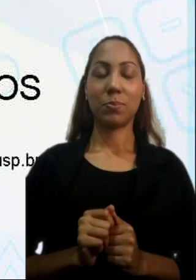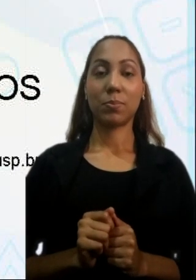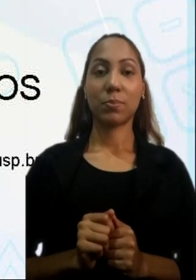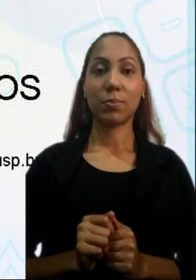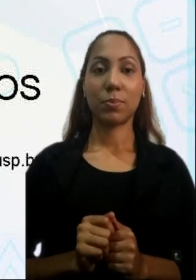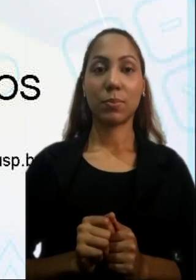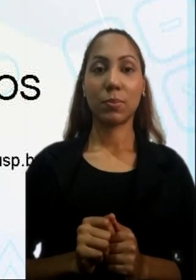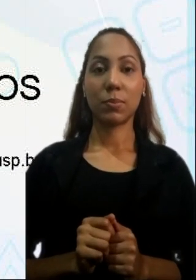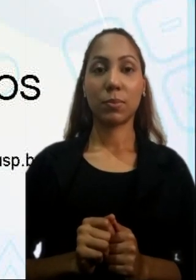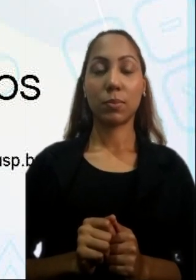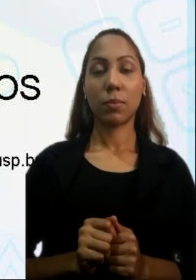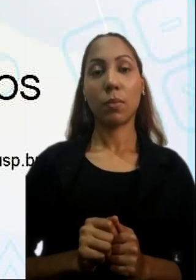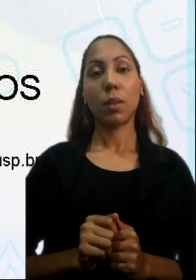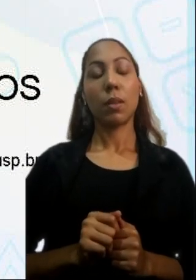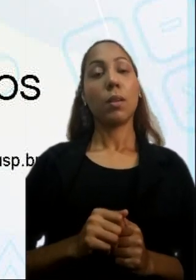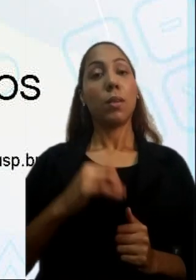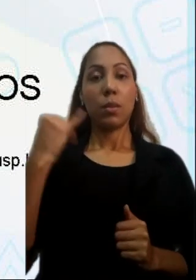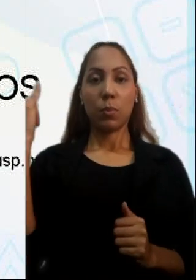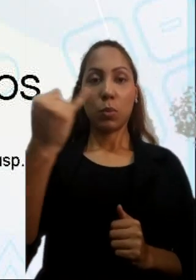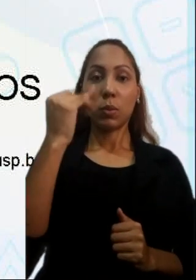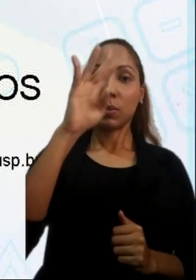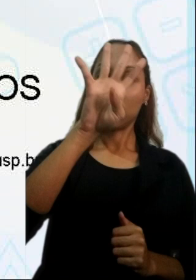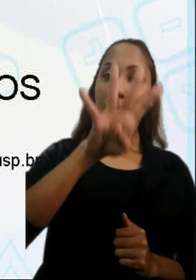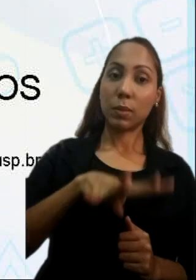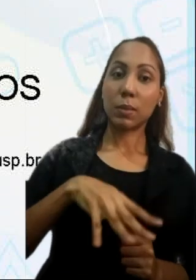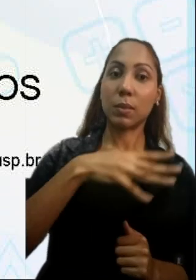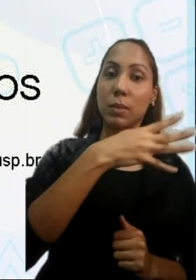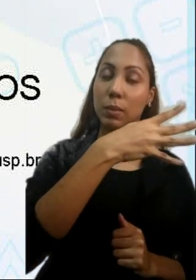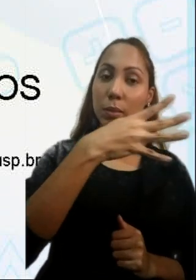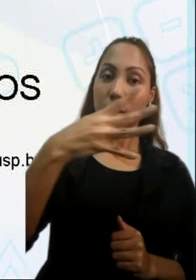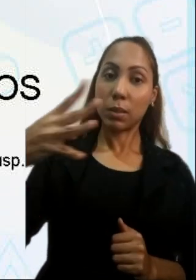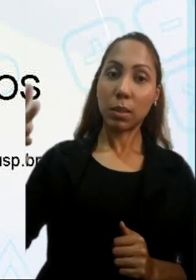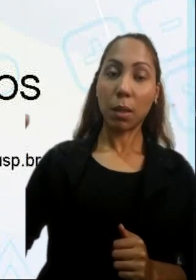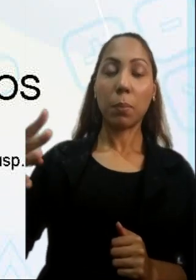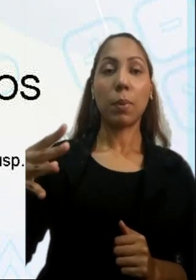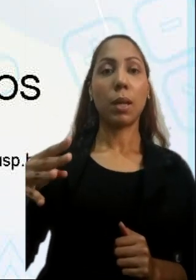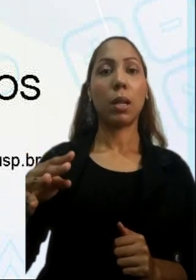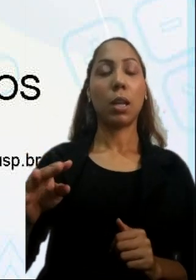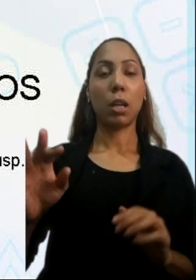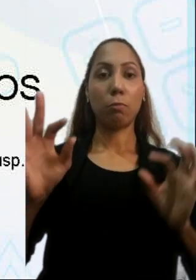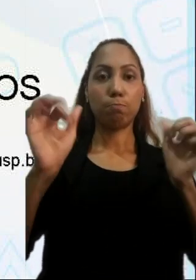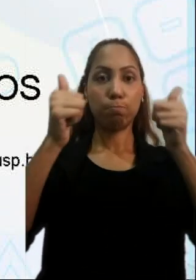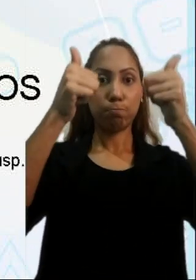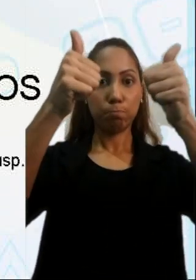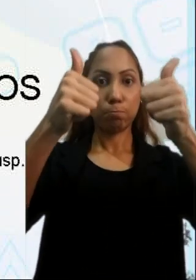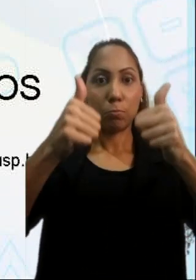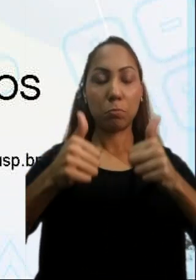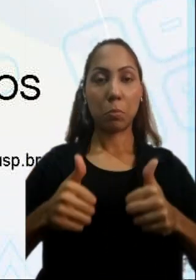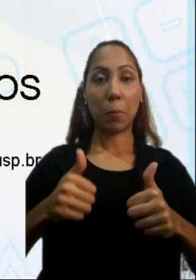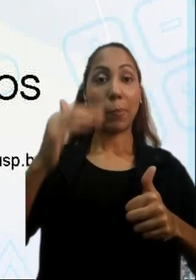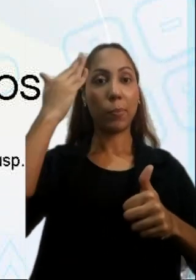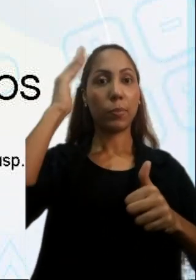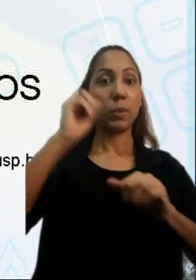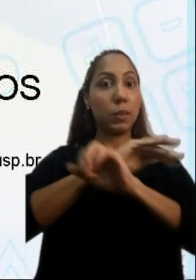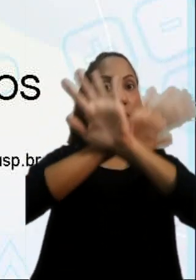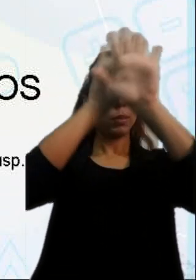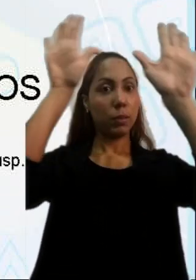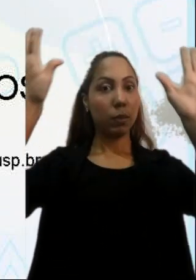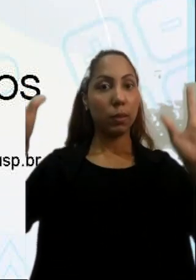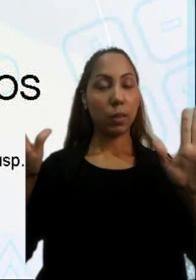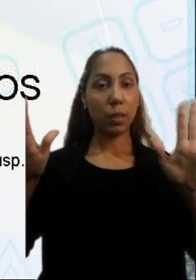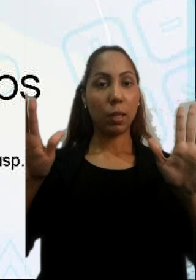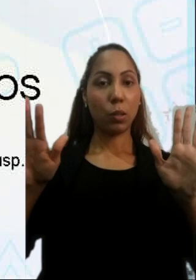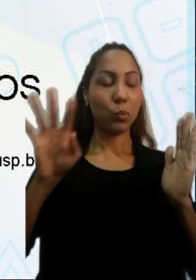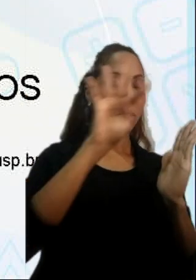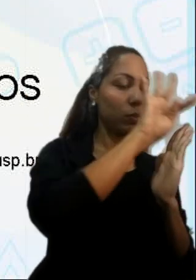Então, recomenda-se que a tabela seja suficientemente completa para ser entendida, dispensando